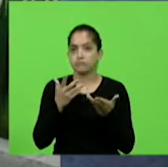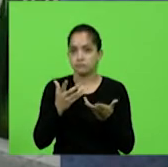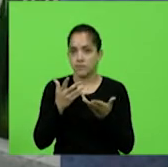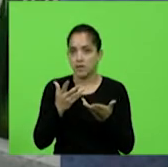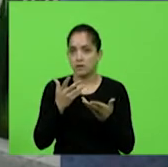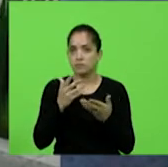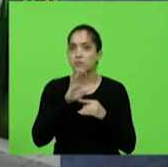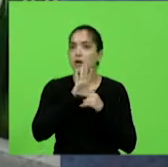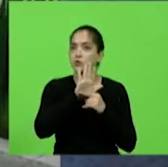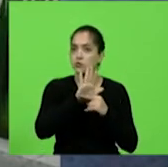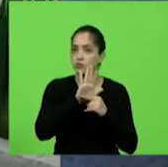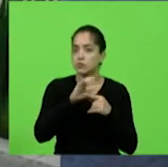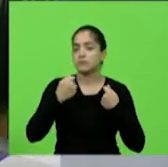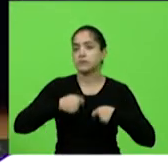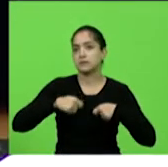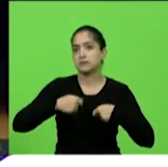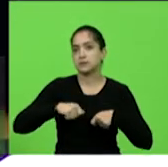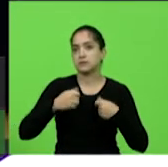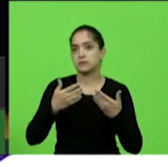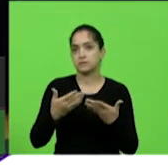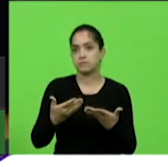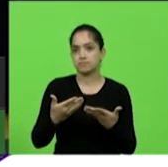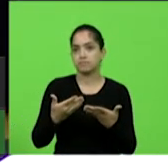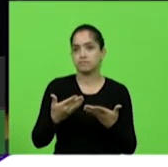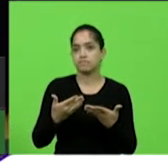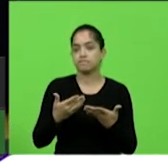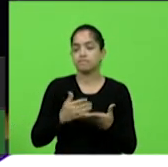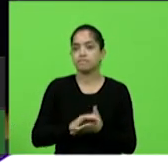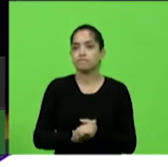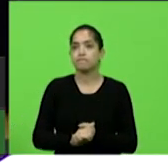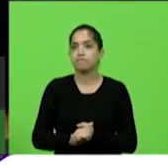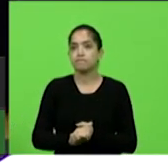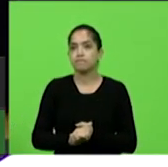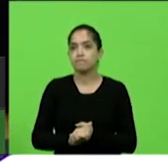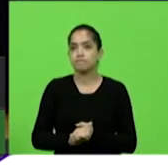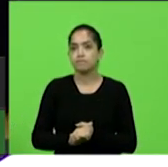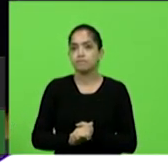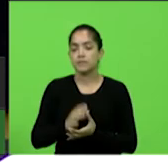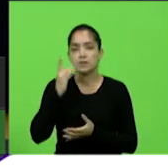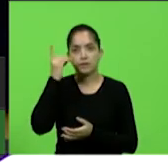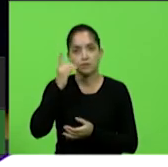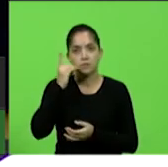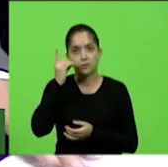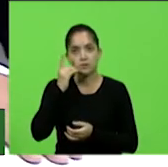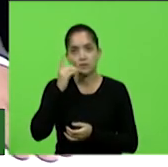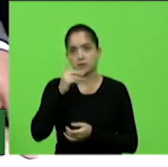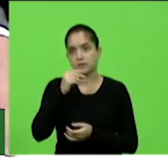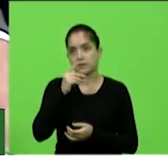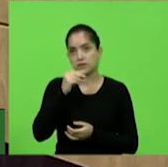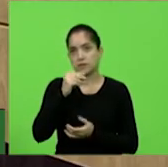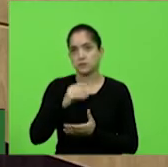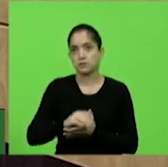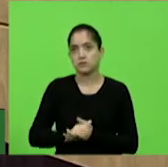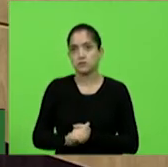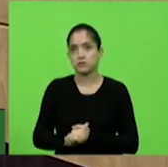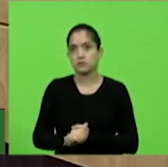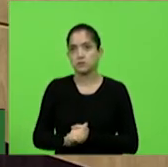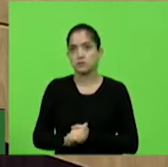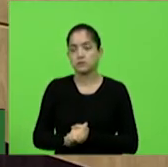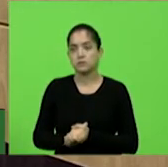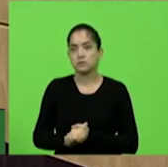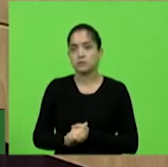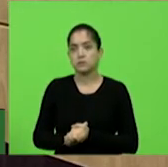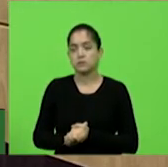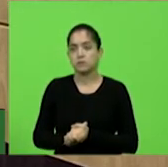socorro. E nós temos que atender esse pessoal do SAMU, né, deputado Kennedy? Na verdade, eu, obrigado pela parte,